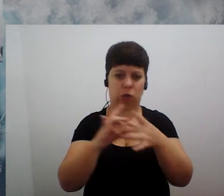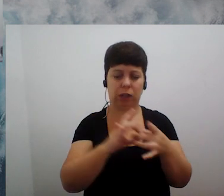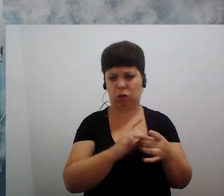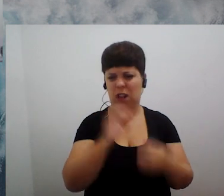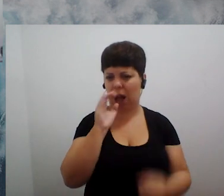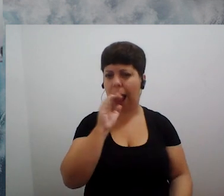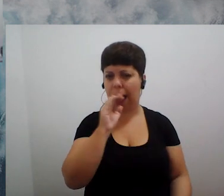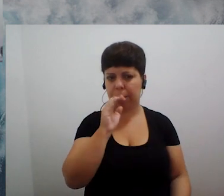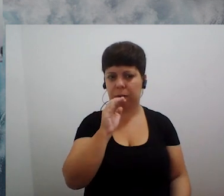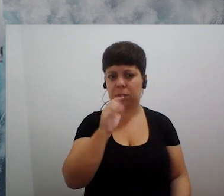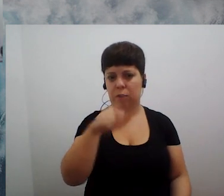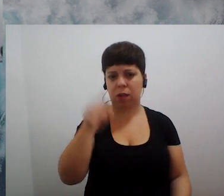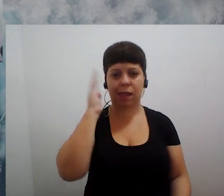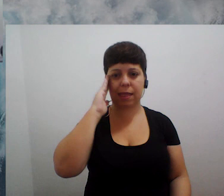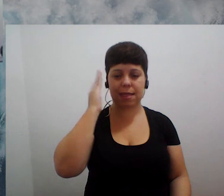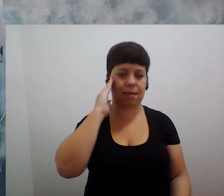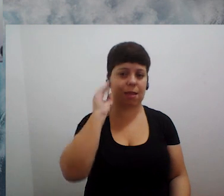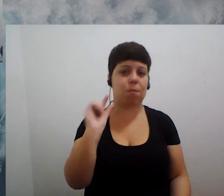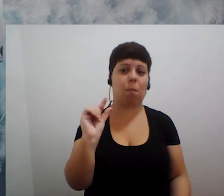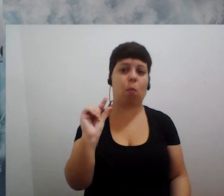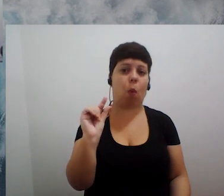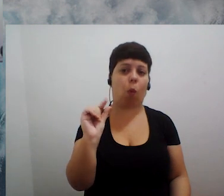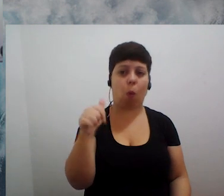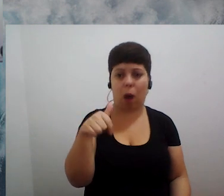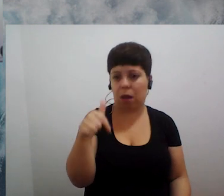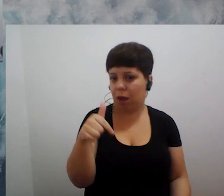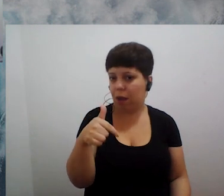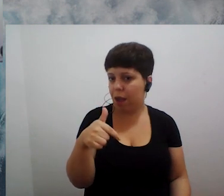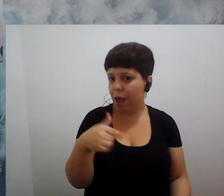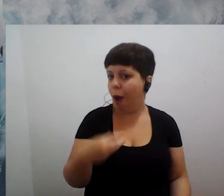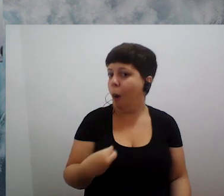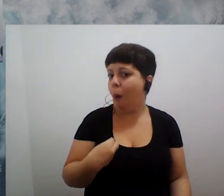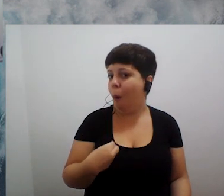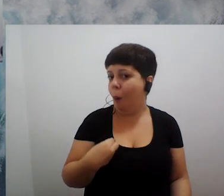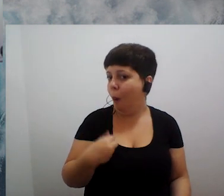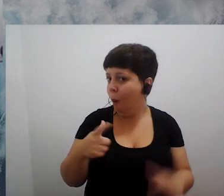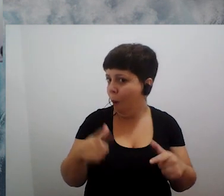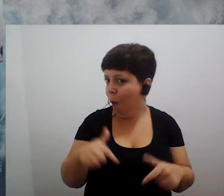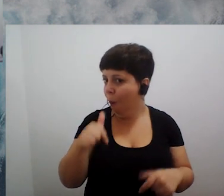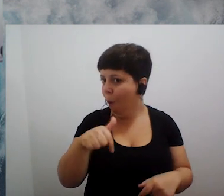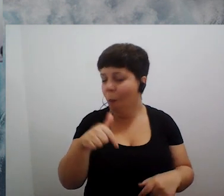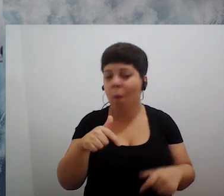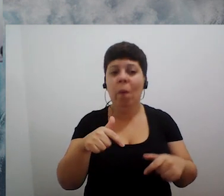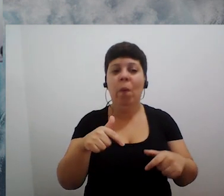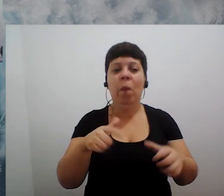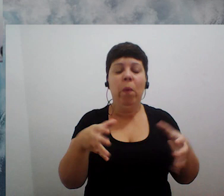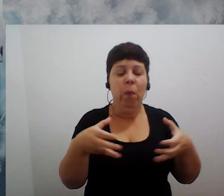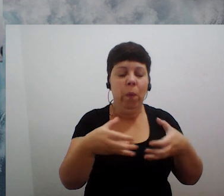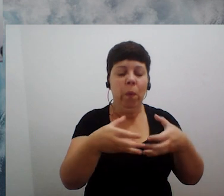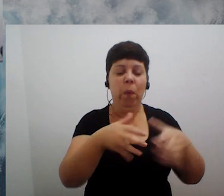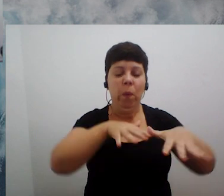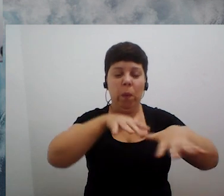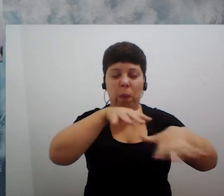assim, só para dar uma contextualizada bem rápida, assim, também para vocês entenderem um pouco da onde a gente fala, né?